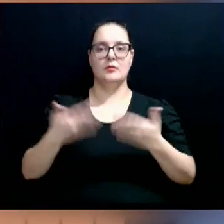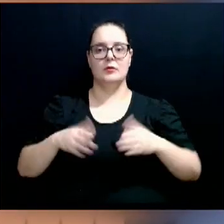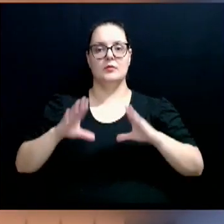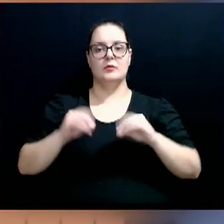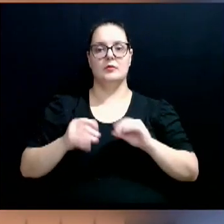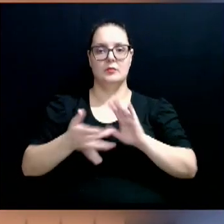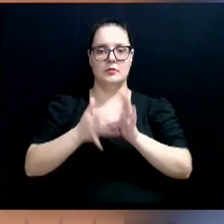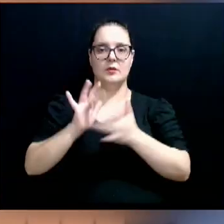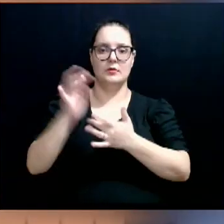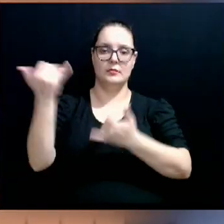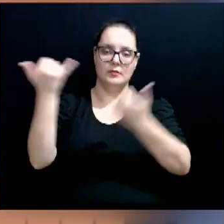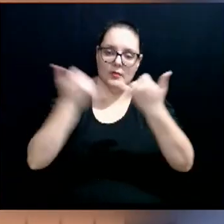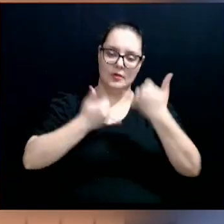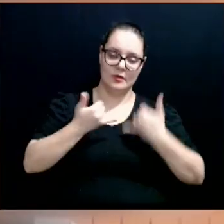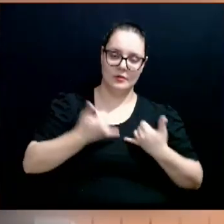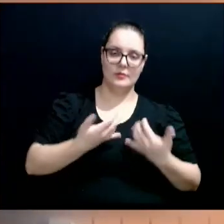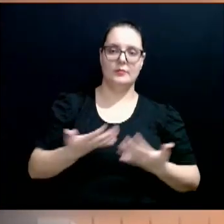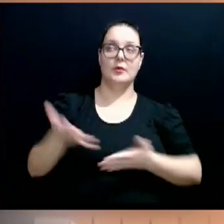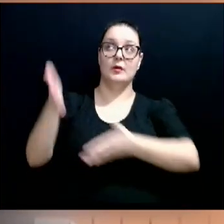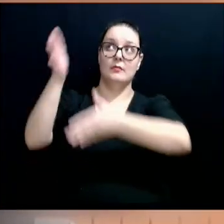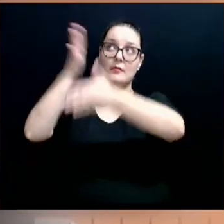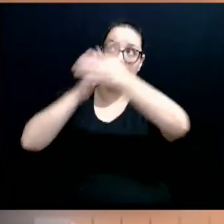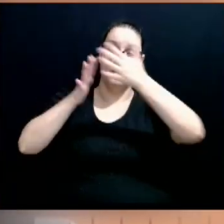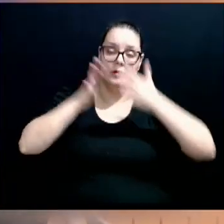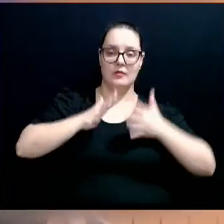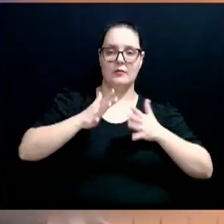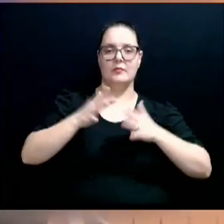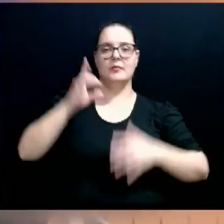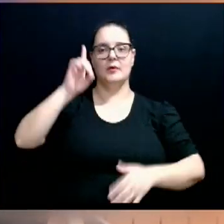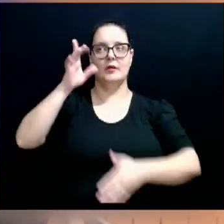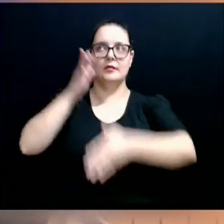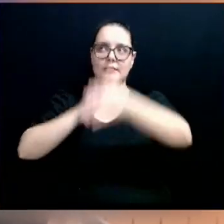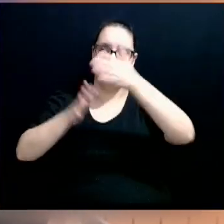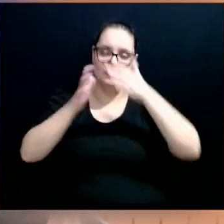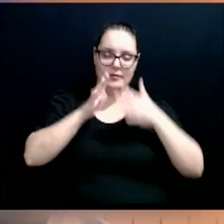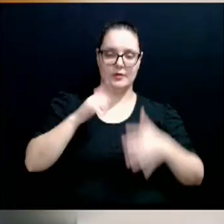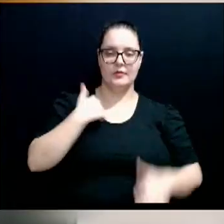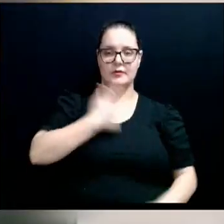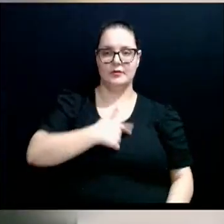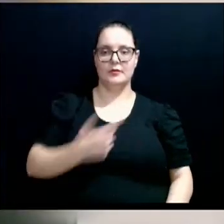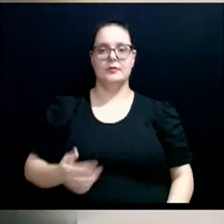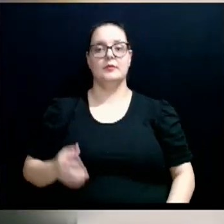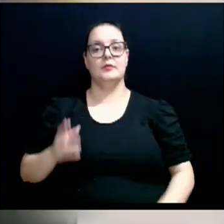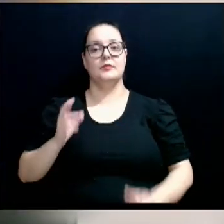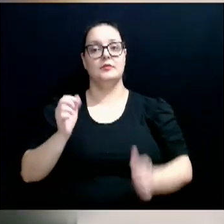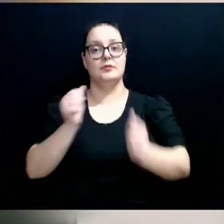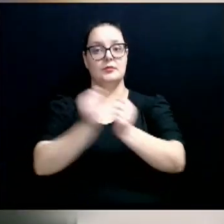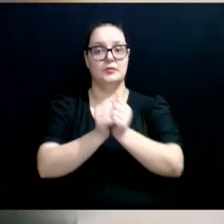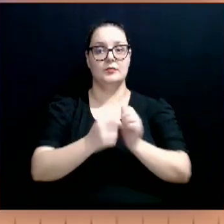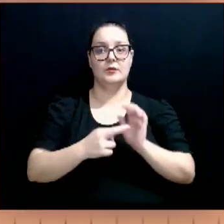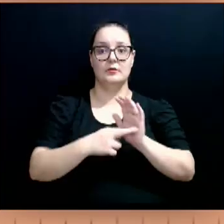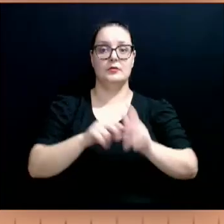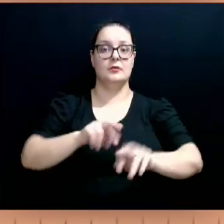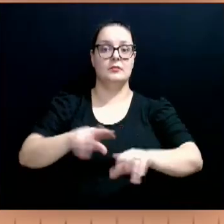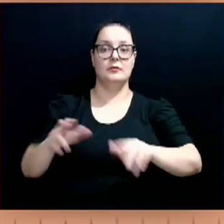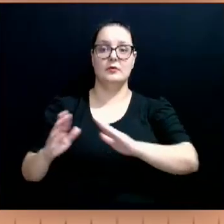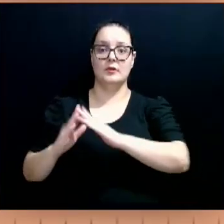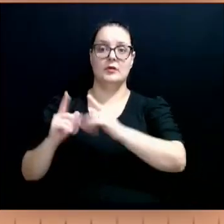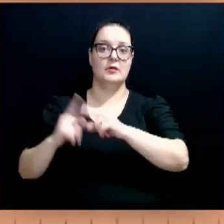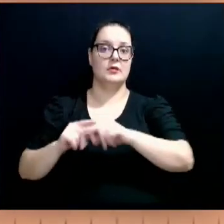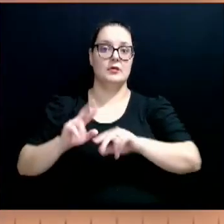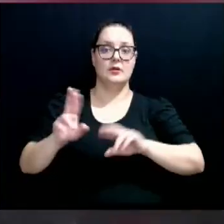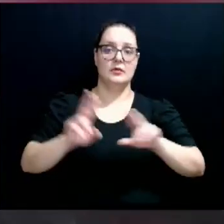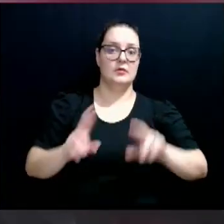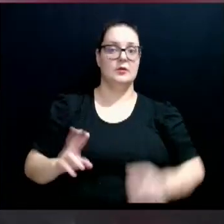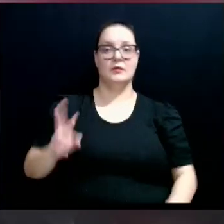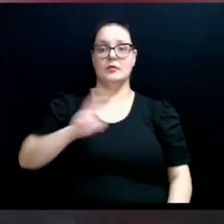você, para Deus falar conosco. O encontro reuniu representantes de diversas denominações religiosas, autoridades